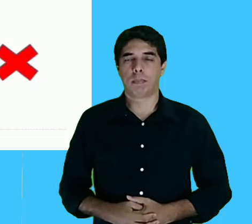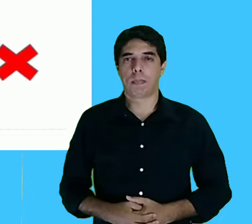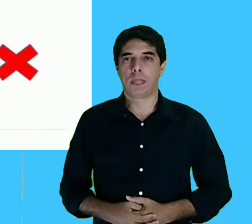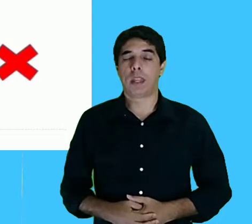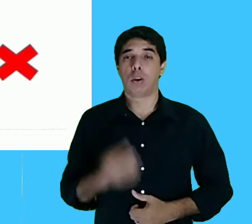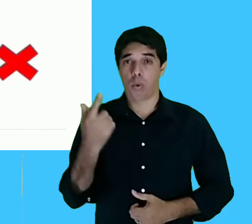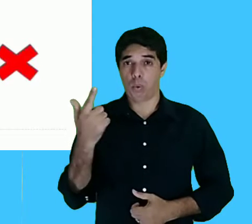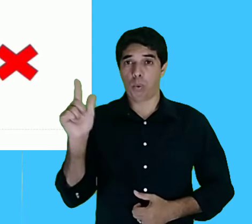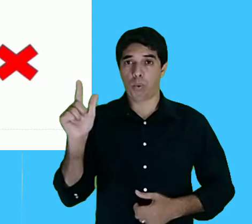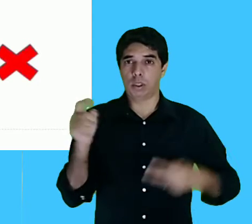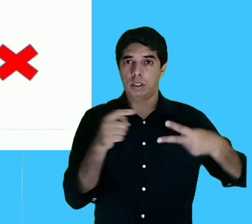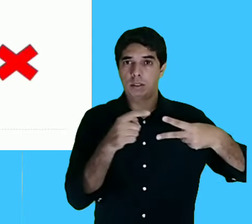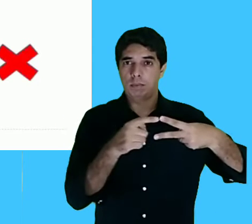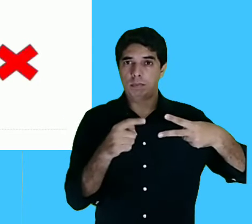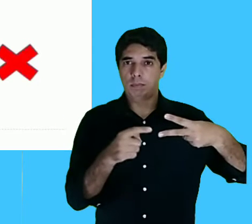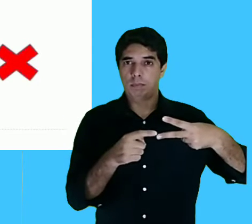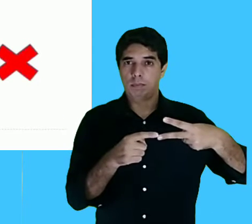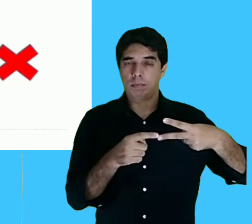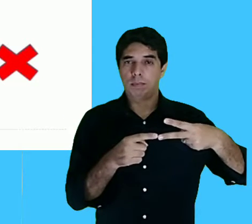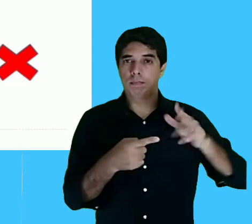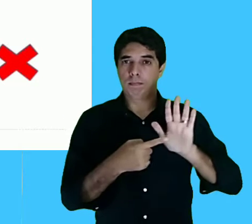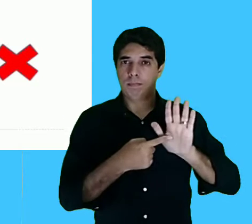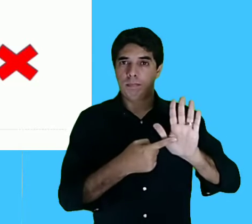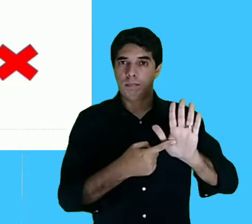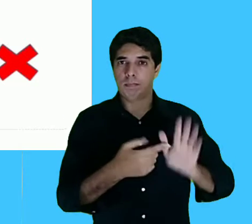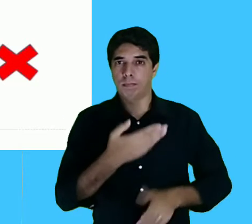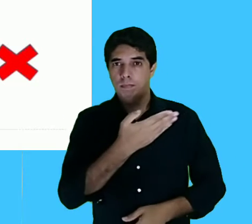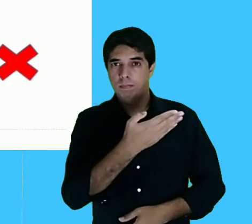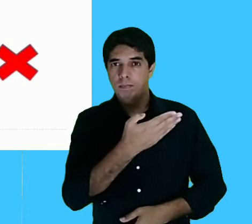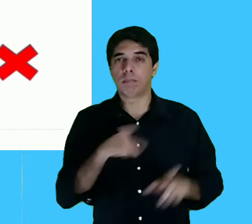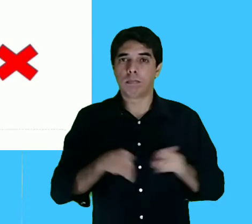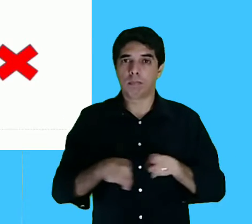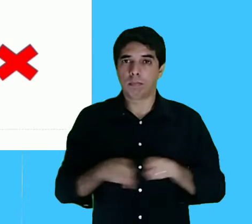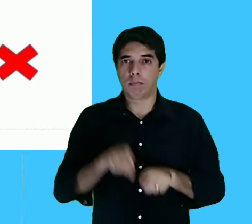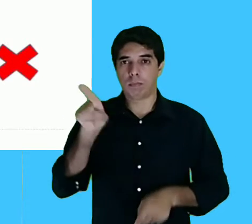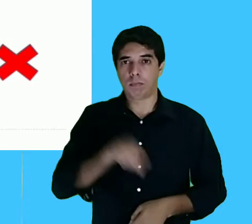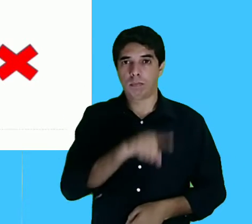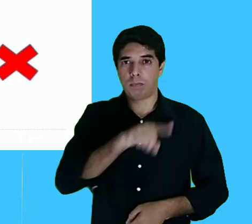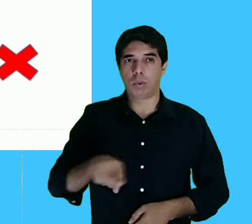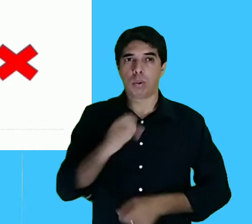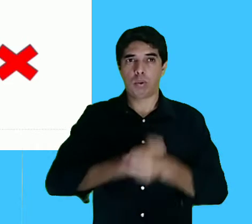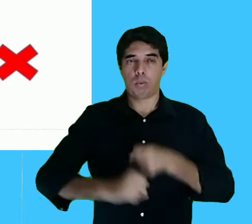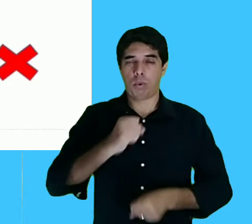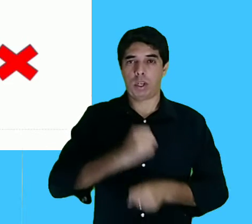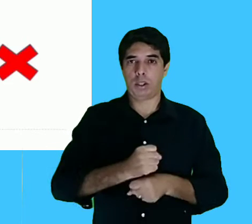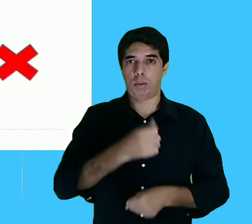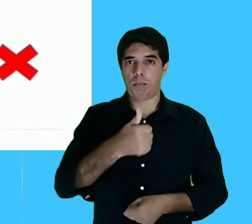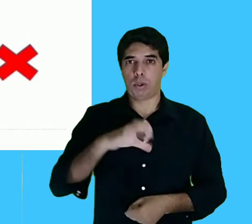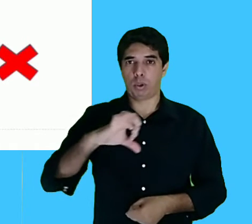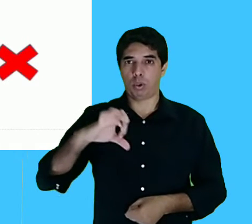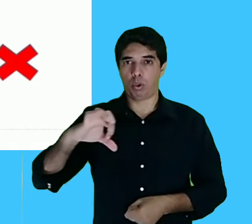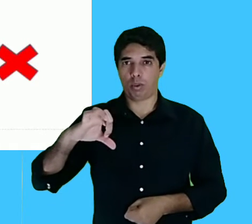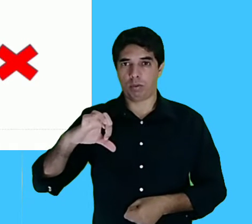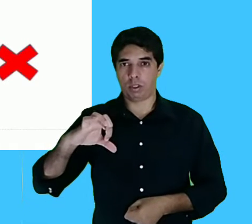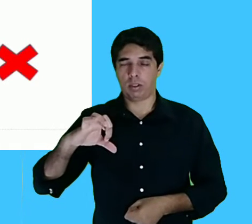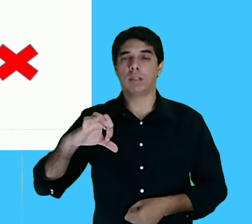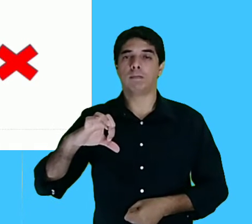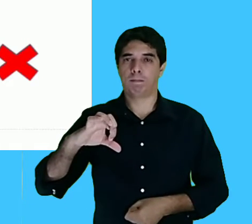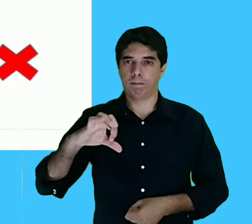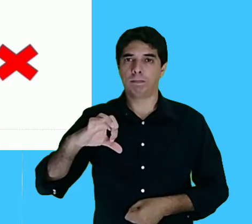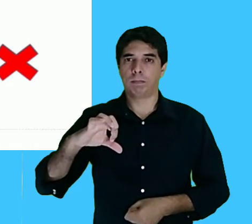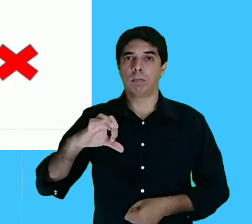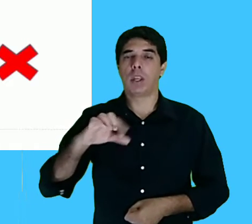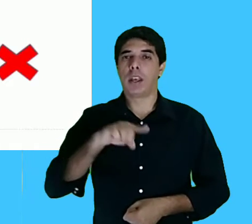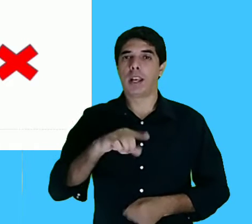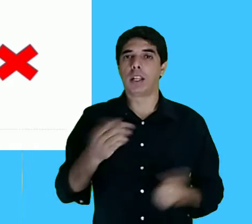Essas duas outras normas também foram canceladas, a NBR 13.142 de 1999, que fala sobre dobramento